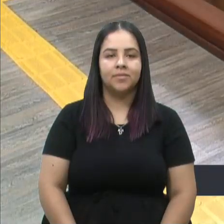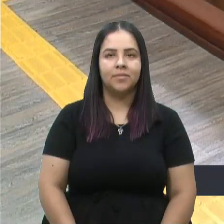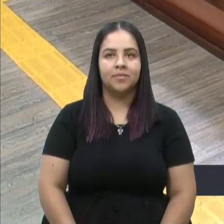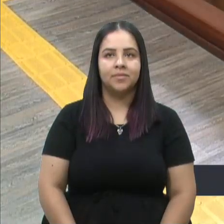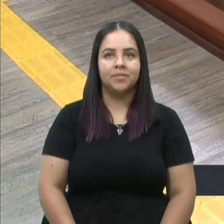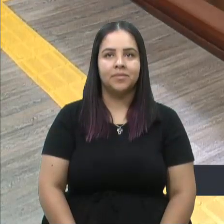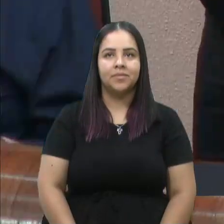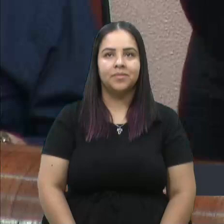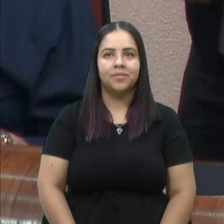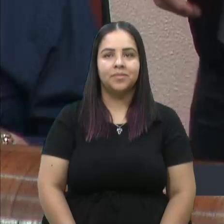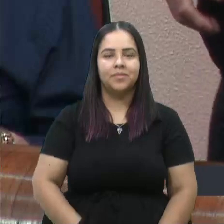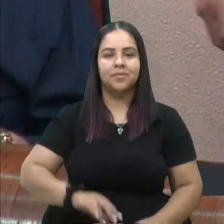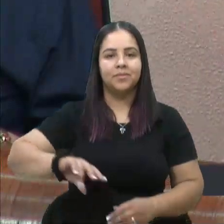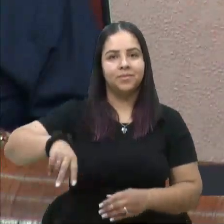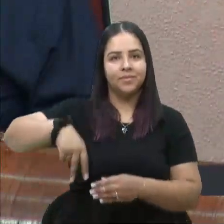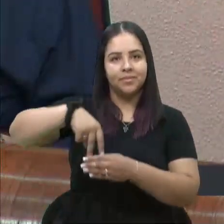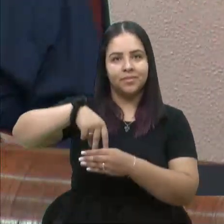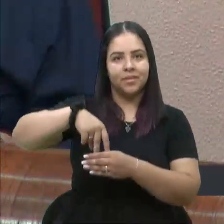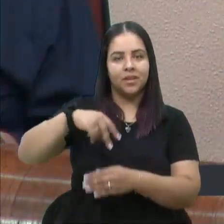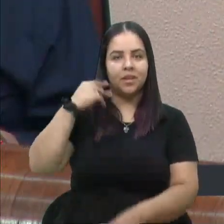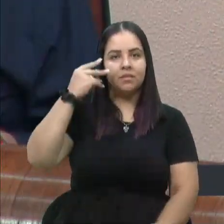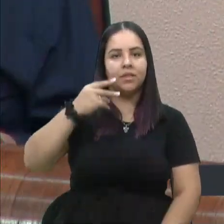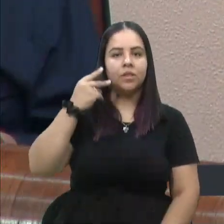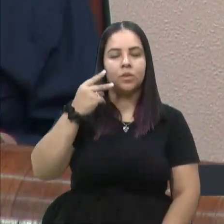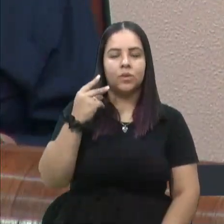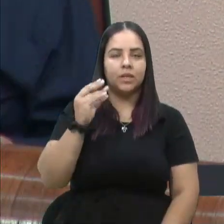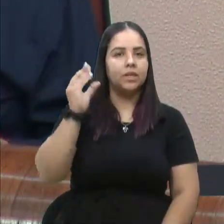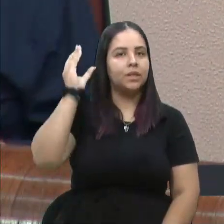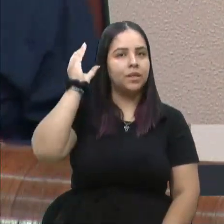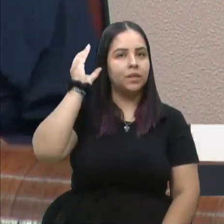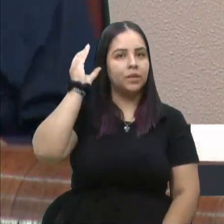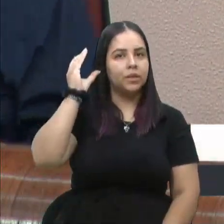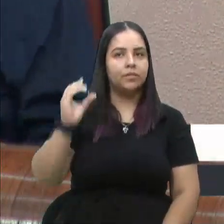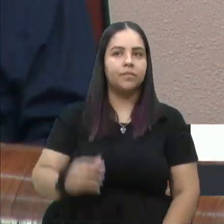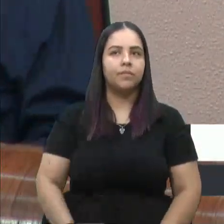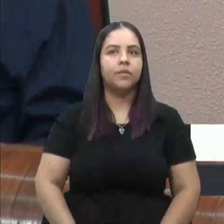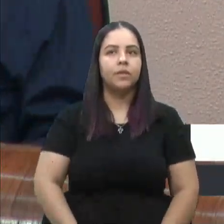Com a tribuna, vereador Omir Cadore.